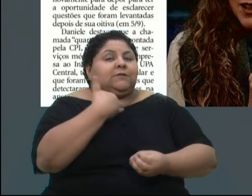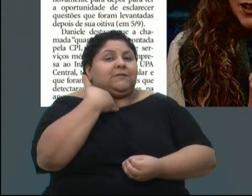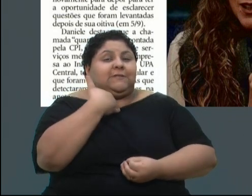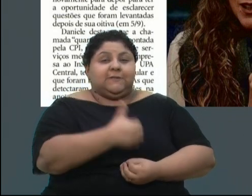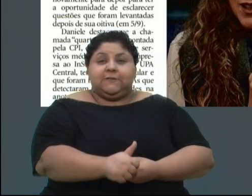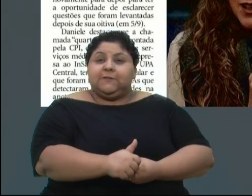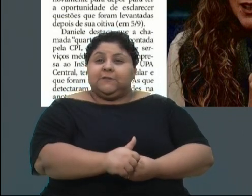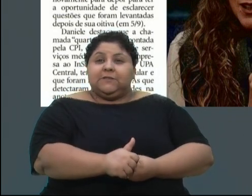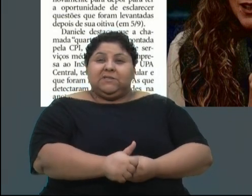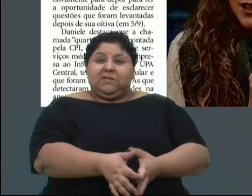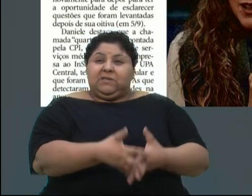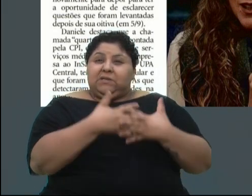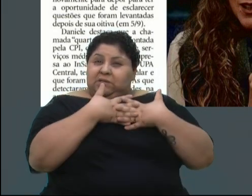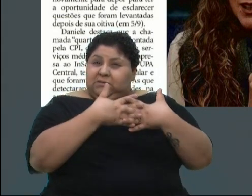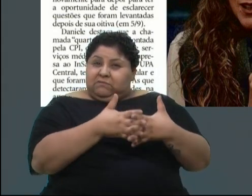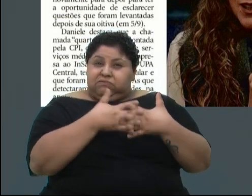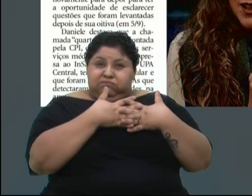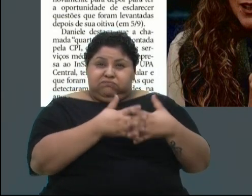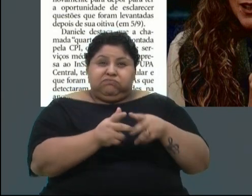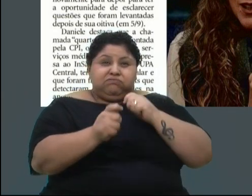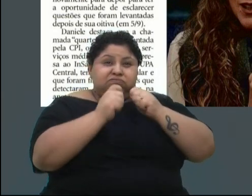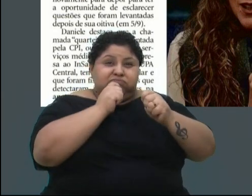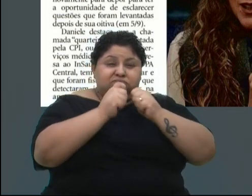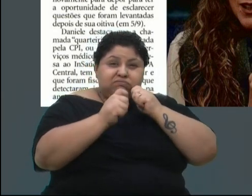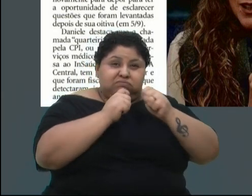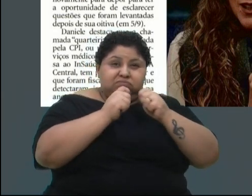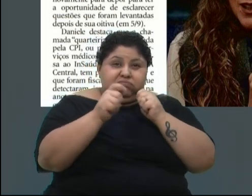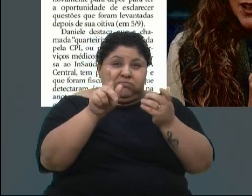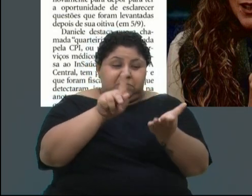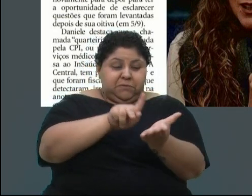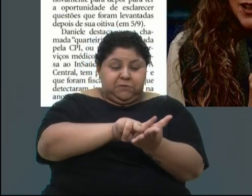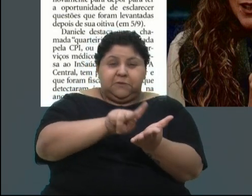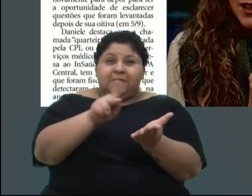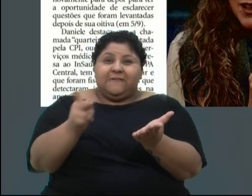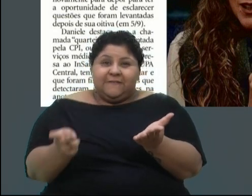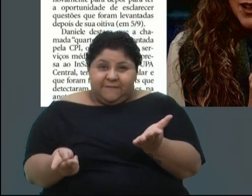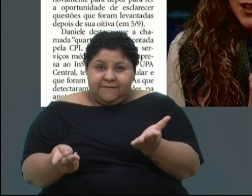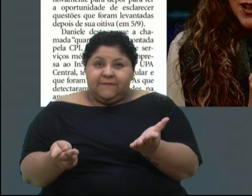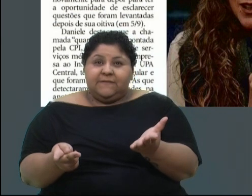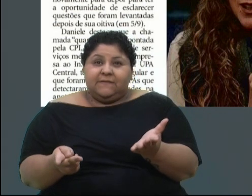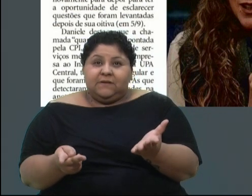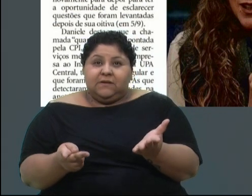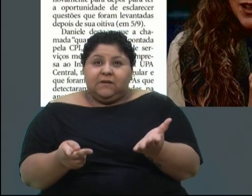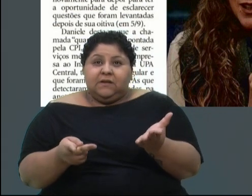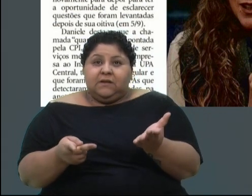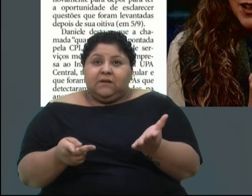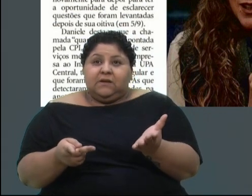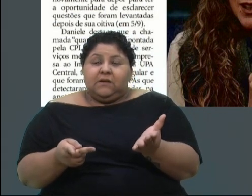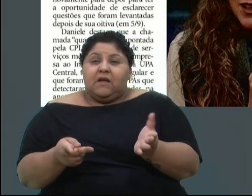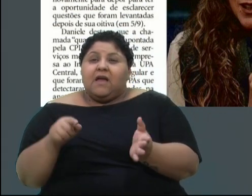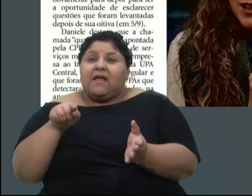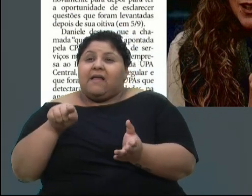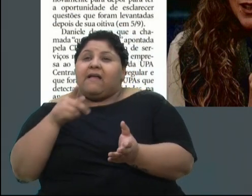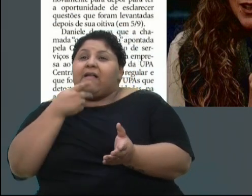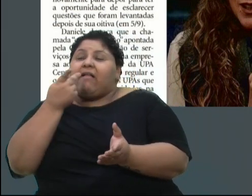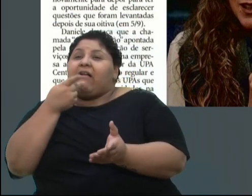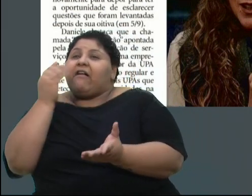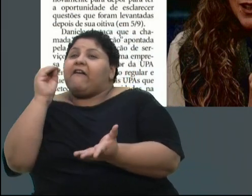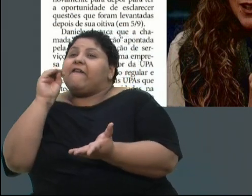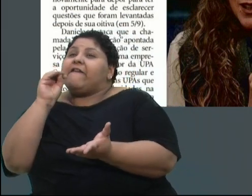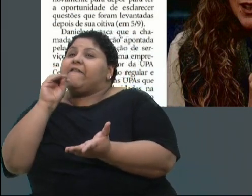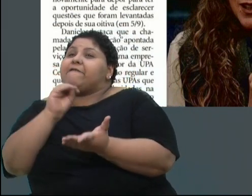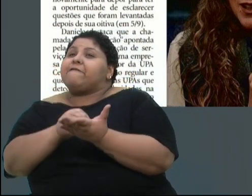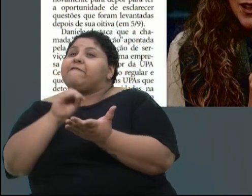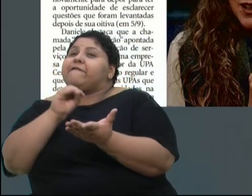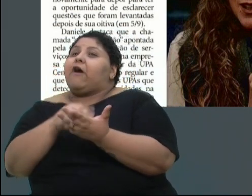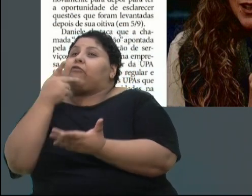Totalmente desastrosa a sua entrevista no Jornal Pioneiro, onde que a mesma falta com a verdade.